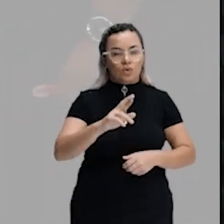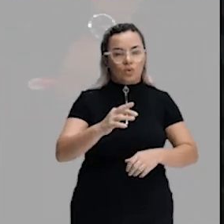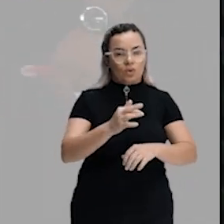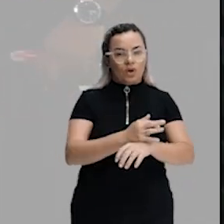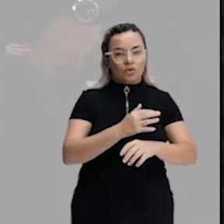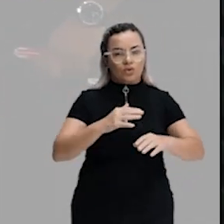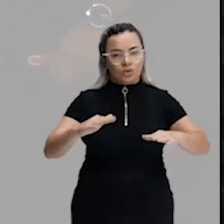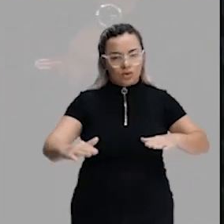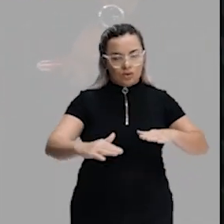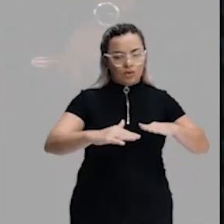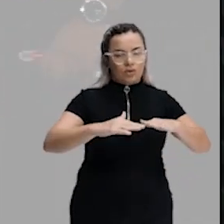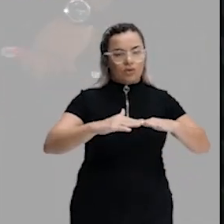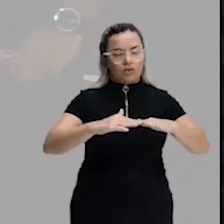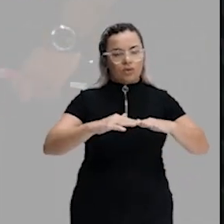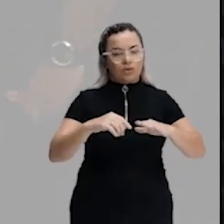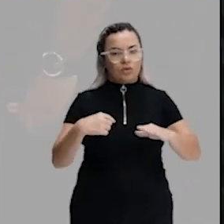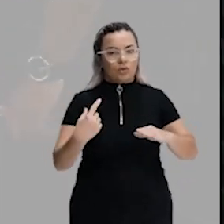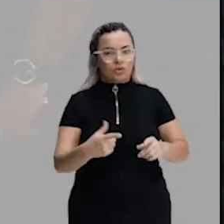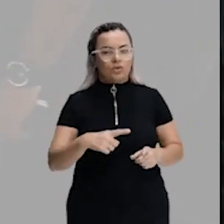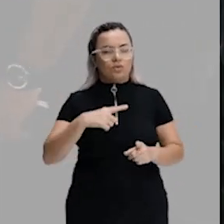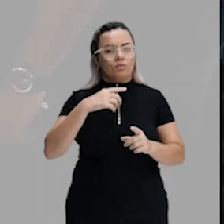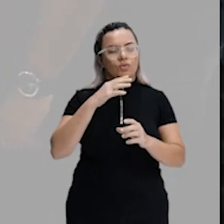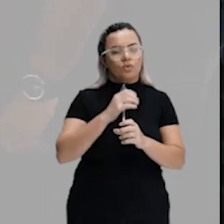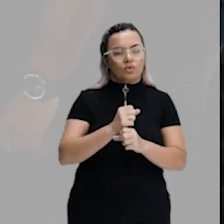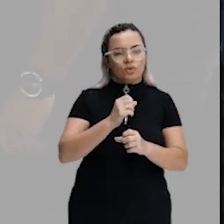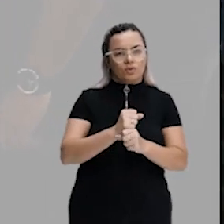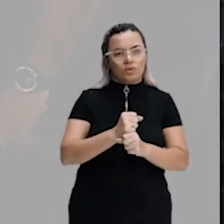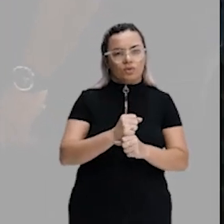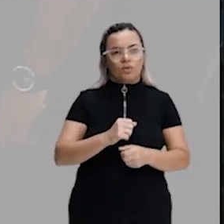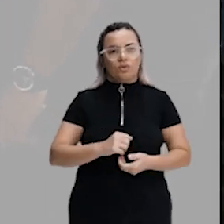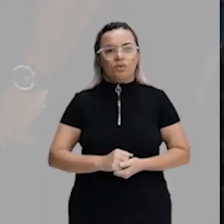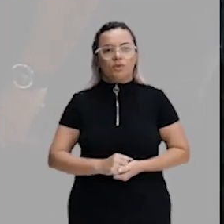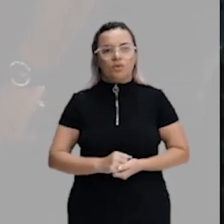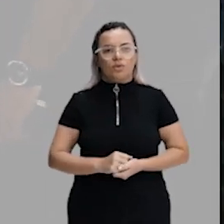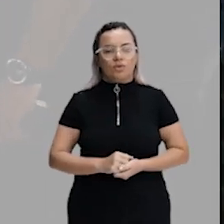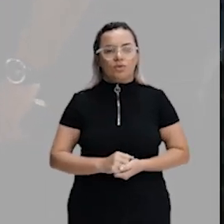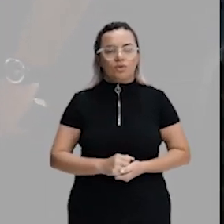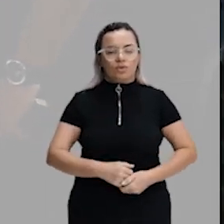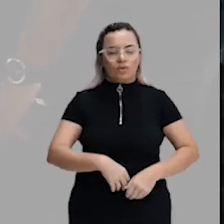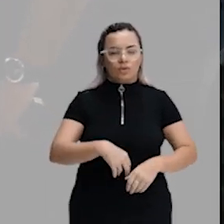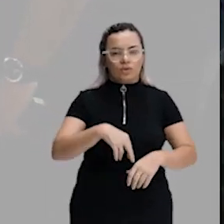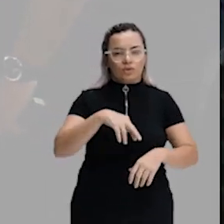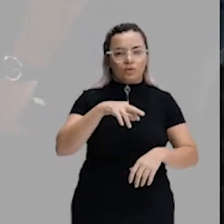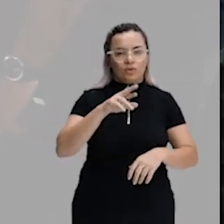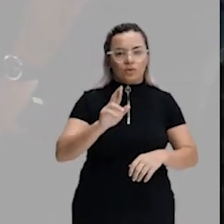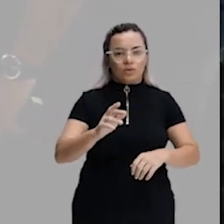Se nós estamos somando a mesma coisa N vezes, é o mesmo que N